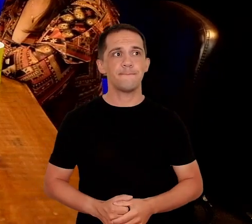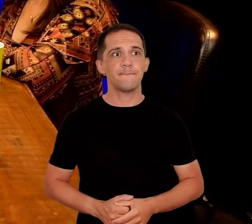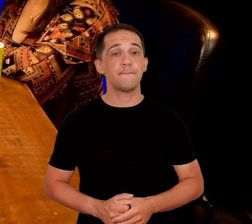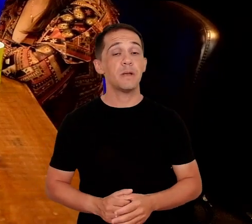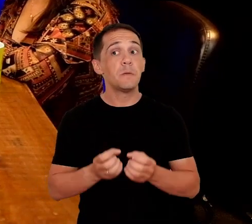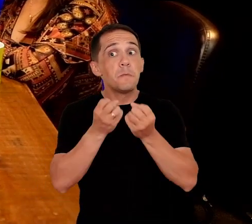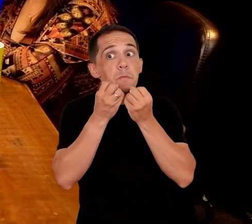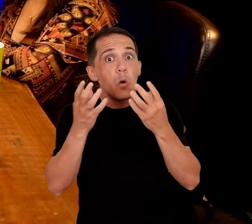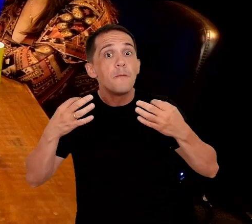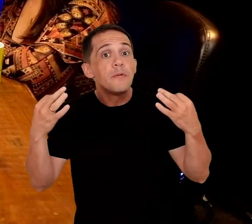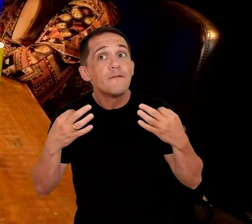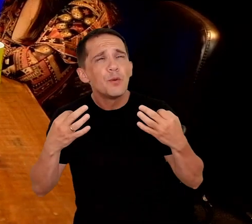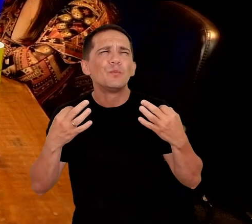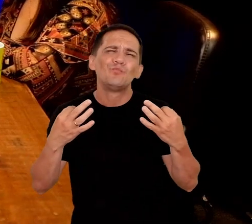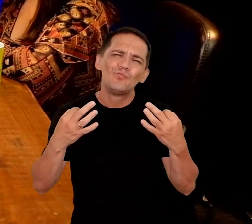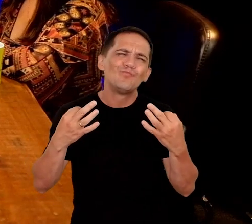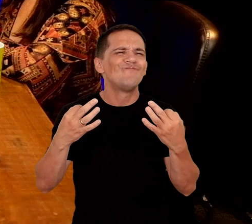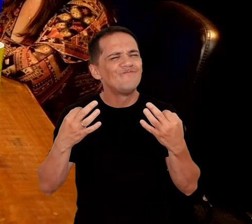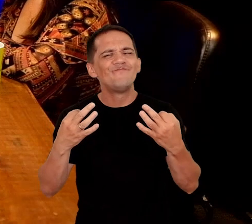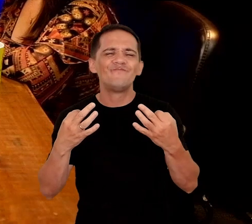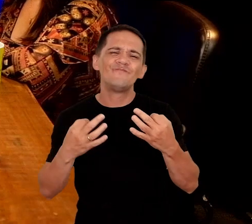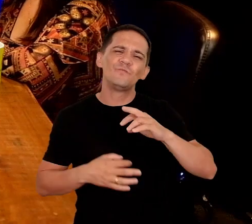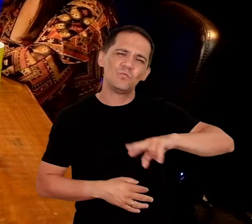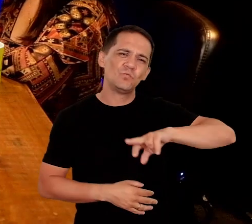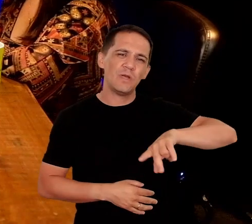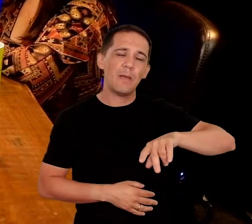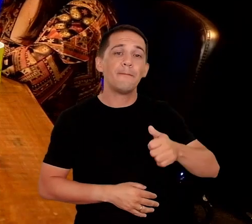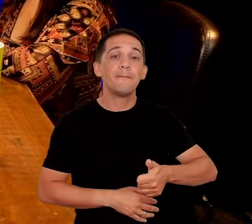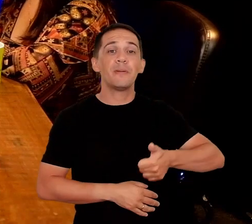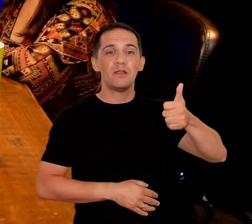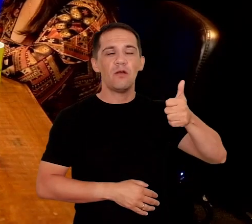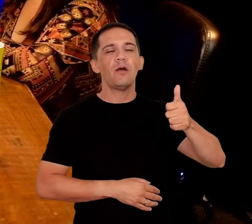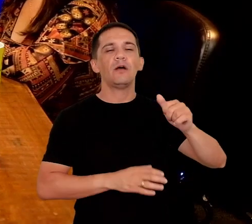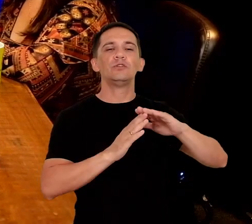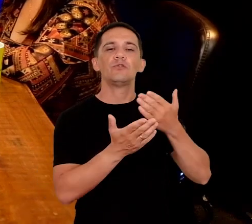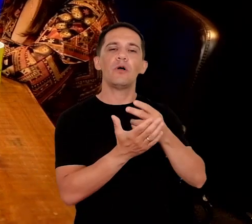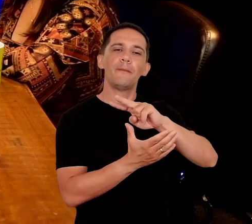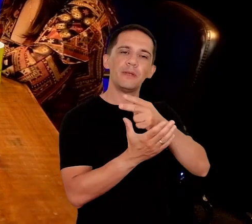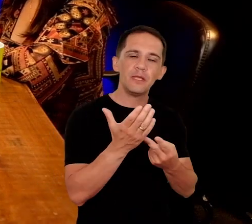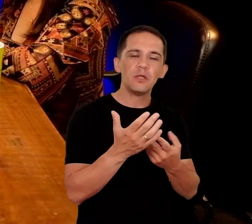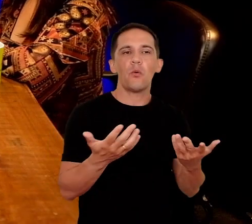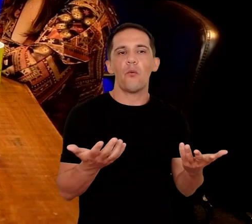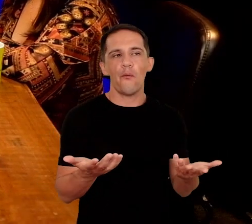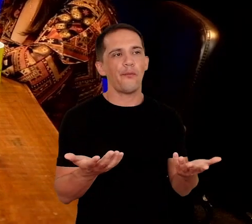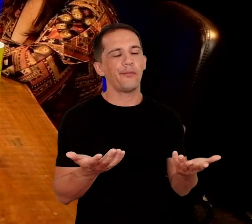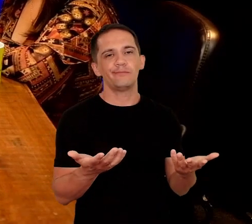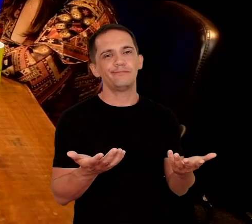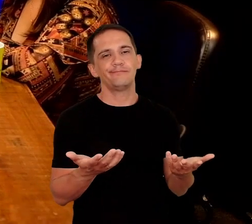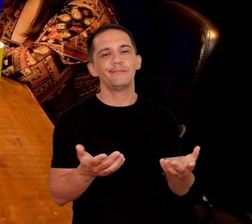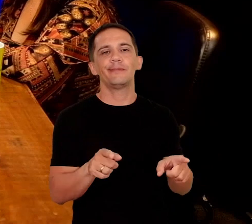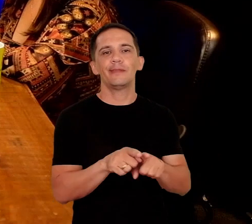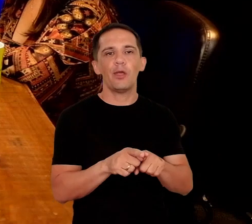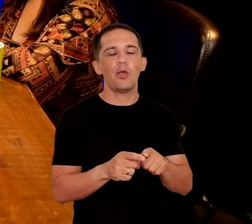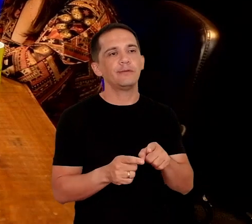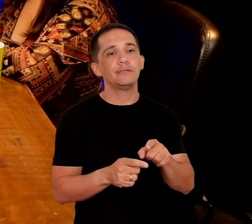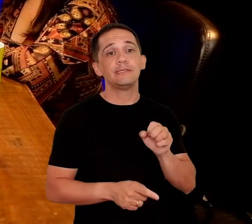ideal. Mas, infelizmente, é o que tem, né? O bom seria escolas bilíngues ou escolas... Que toda escola tivesse um intérprete, né?